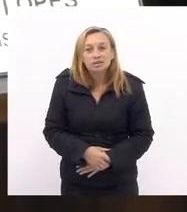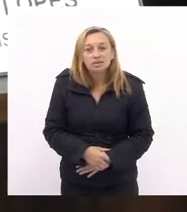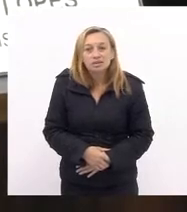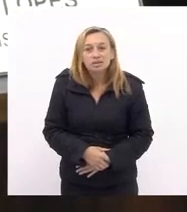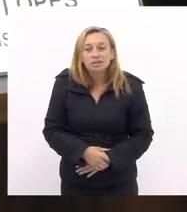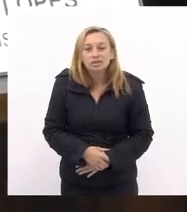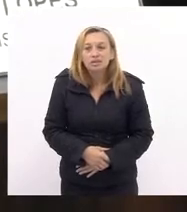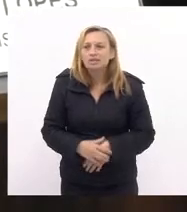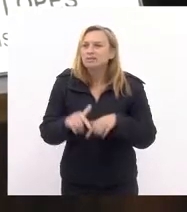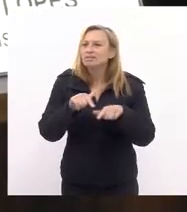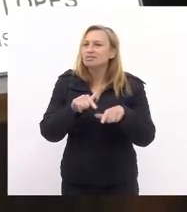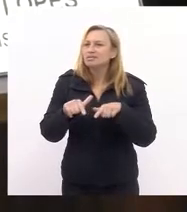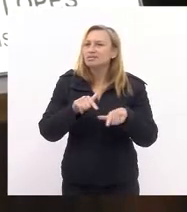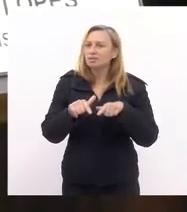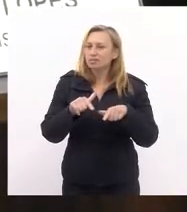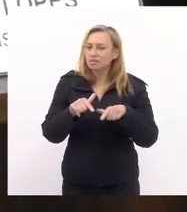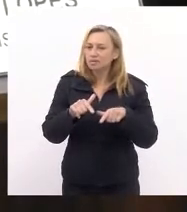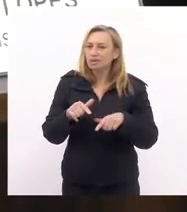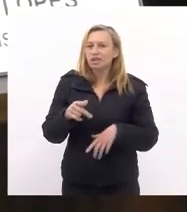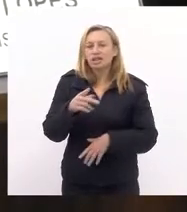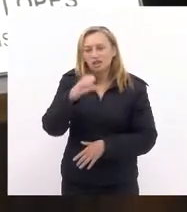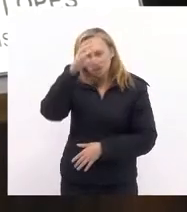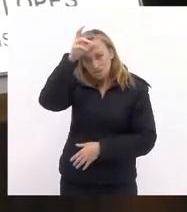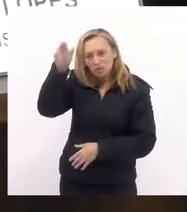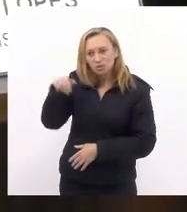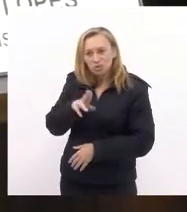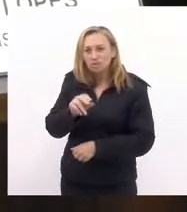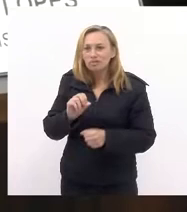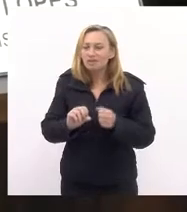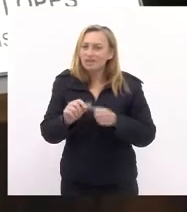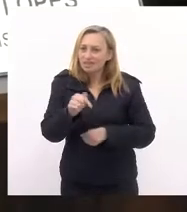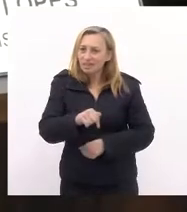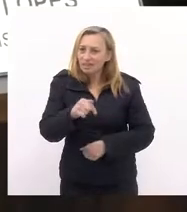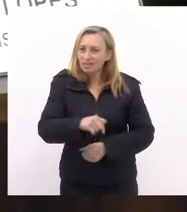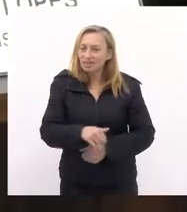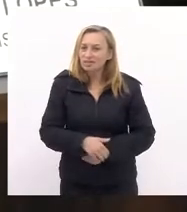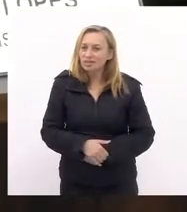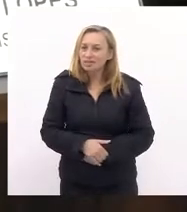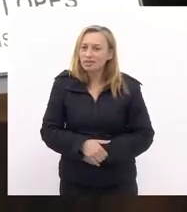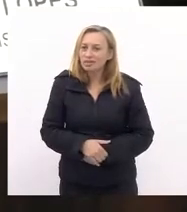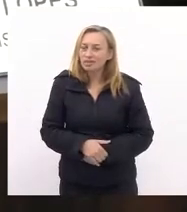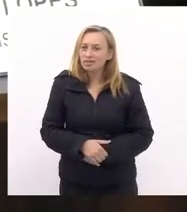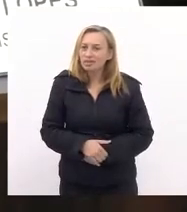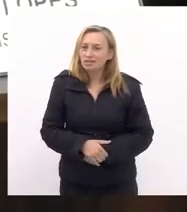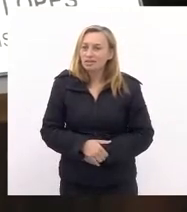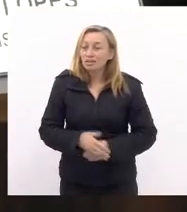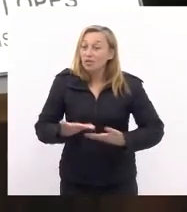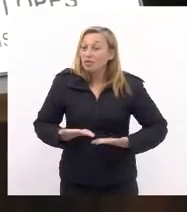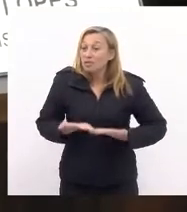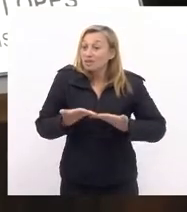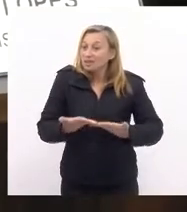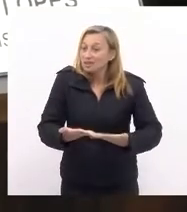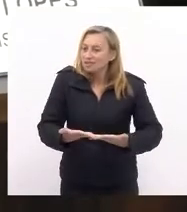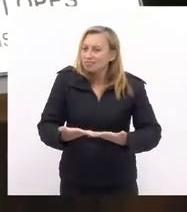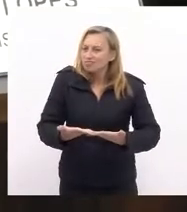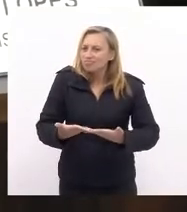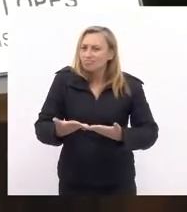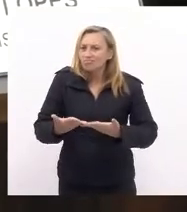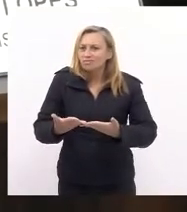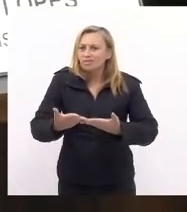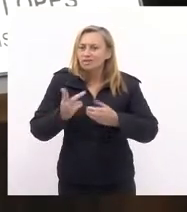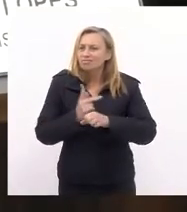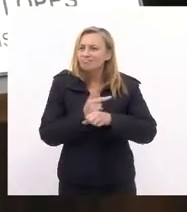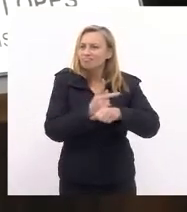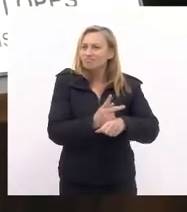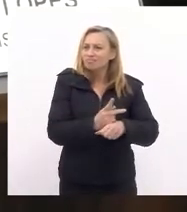esse trabalho que a tia Ju está fazendo aqui, o pessoal oferecendo esse título,